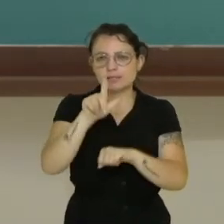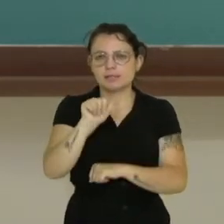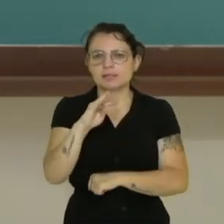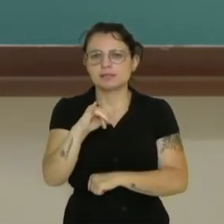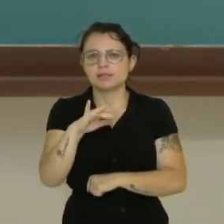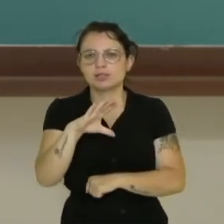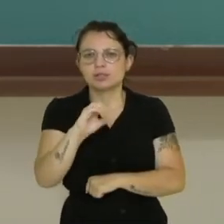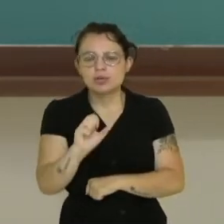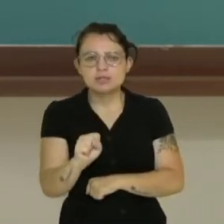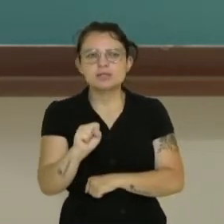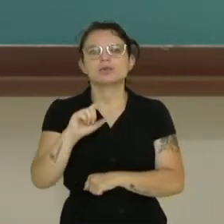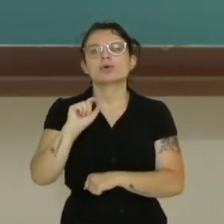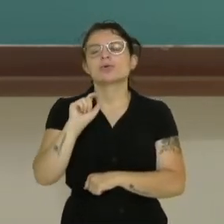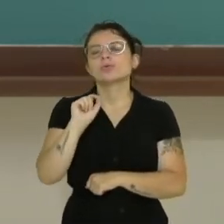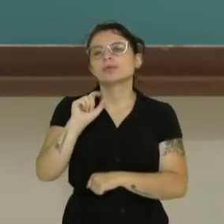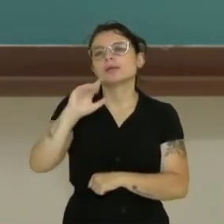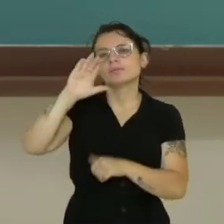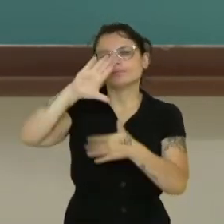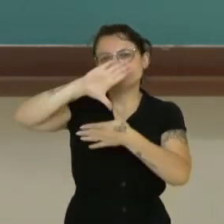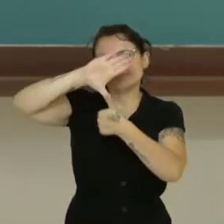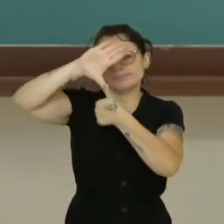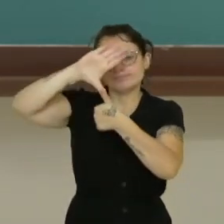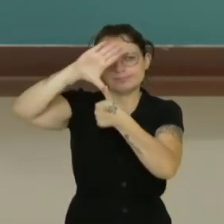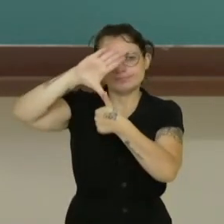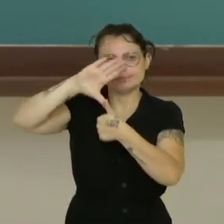dos países anglo-saxões.